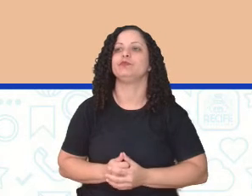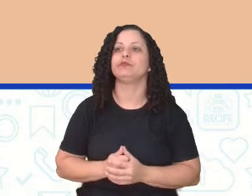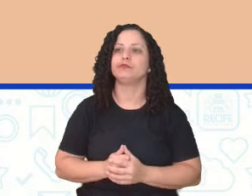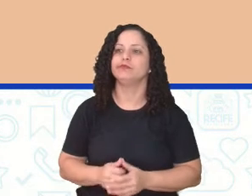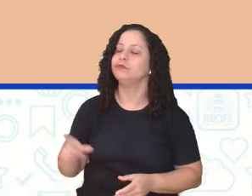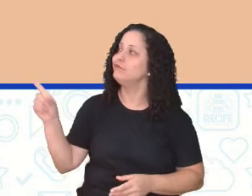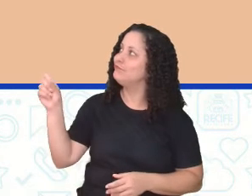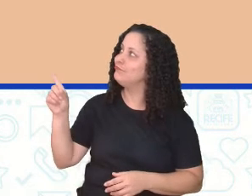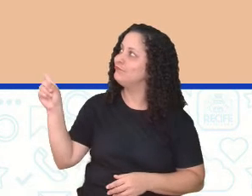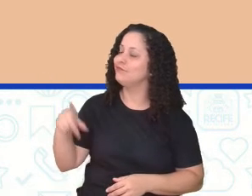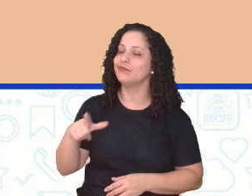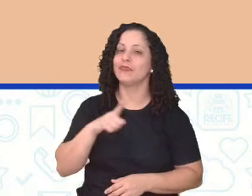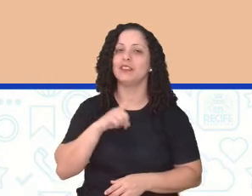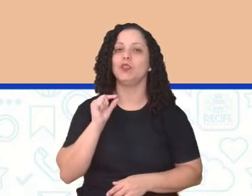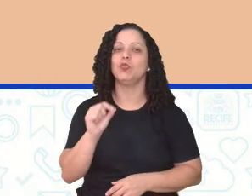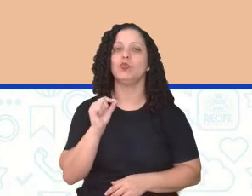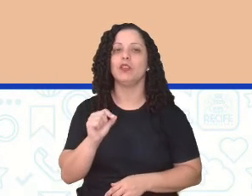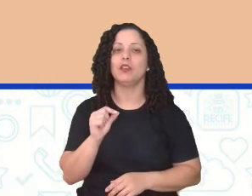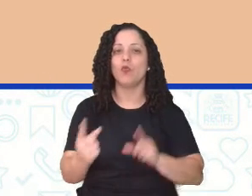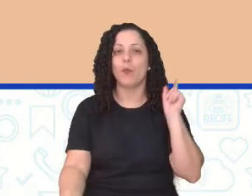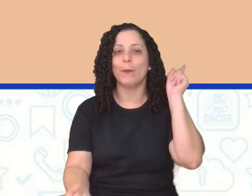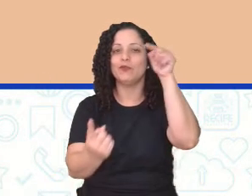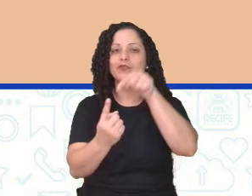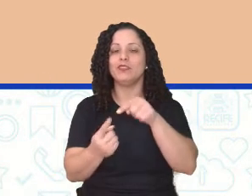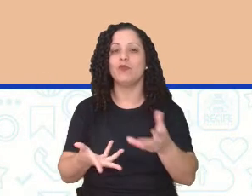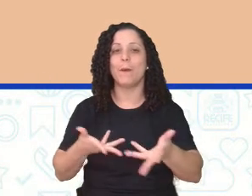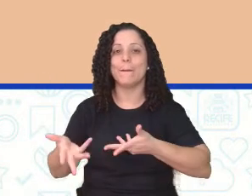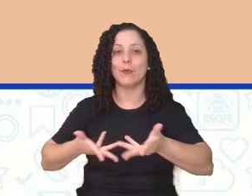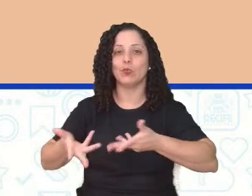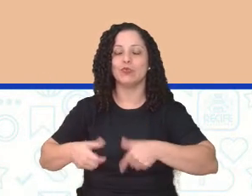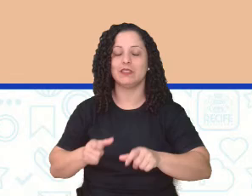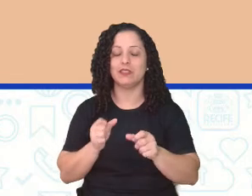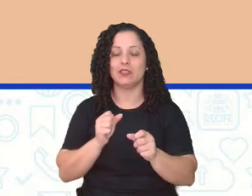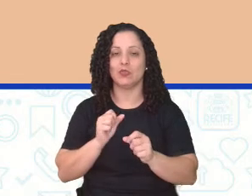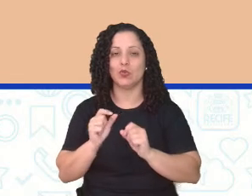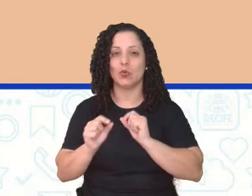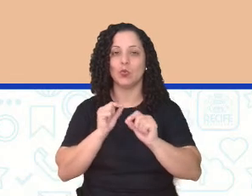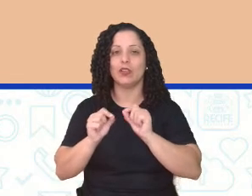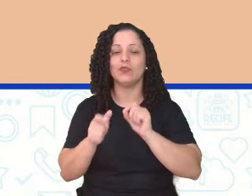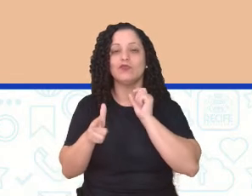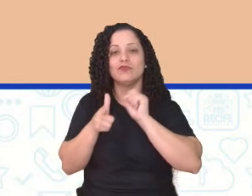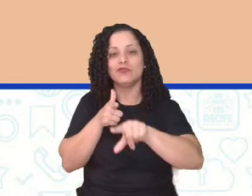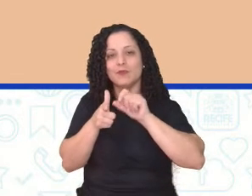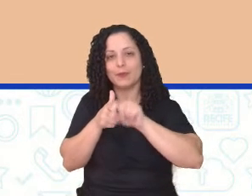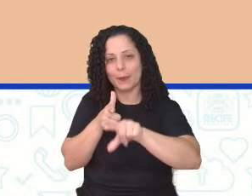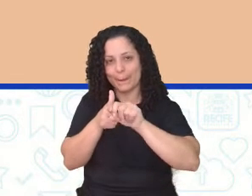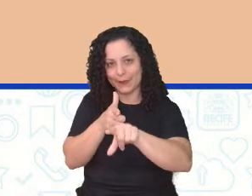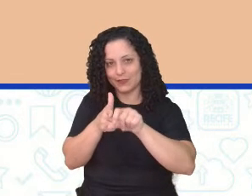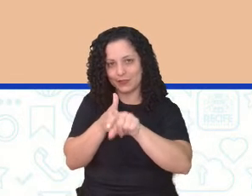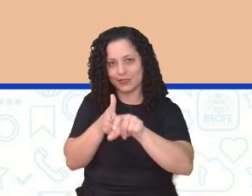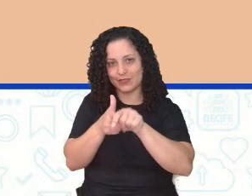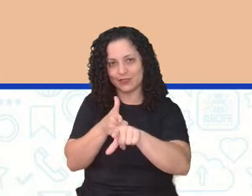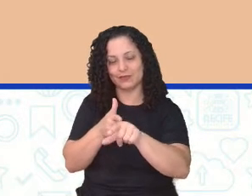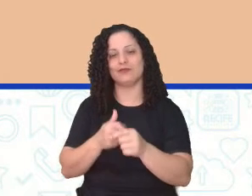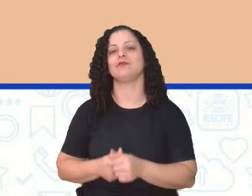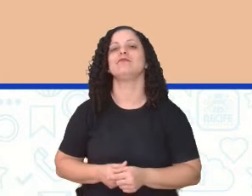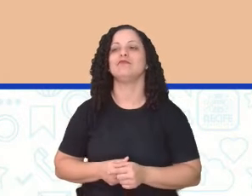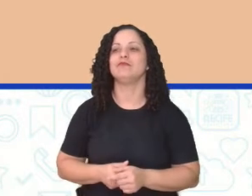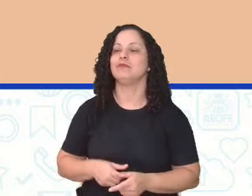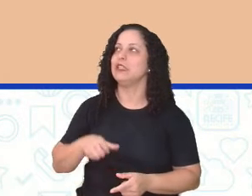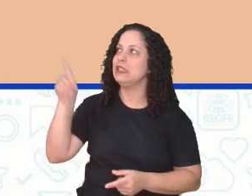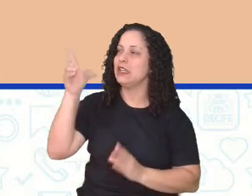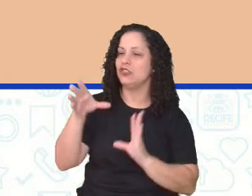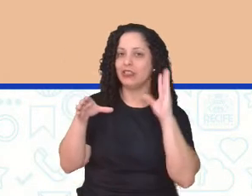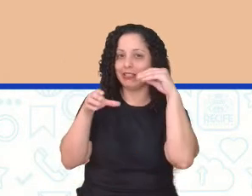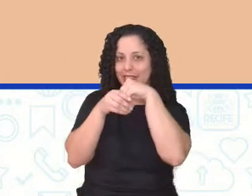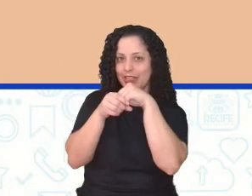eles têm aquela função, né, de produzir os espermatozoides, aí são produzidos, e aí eles são